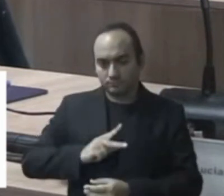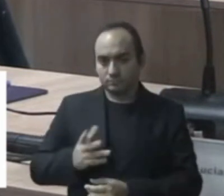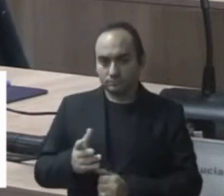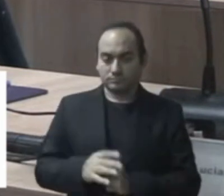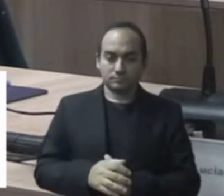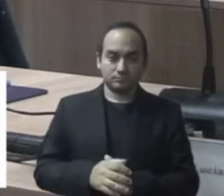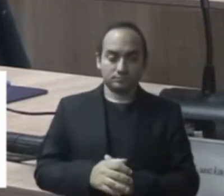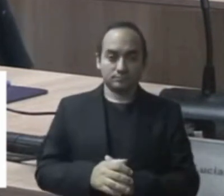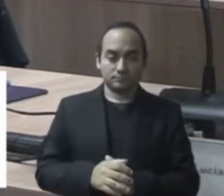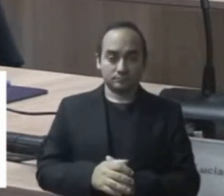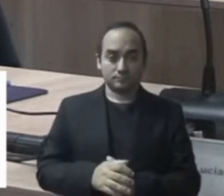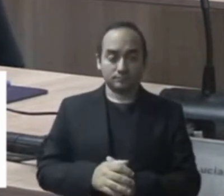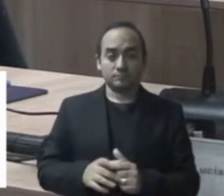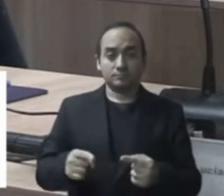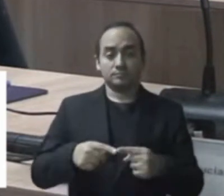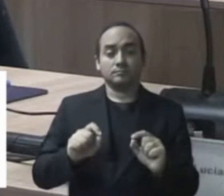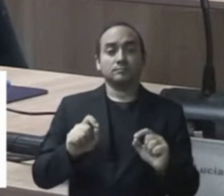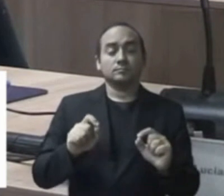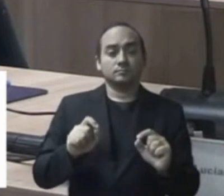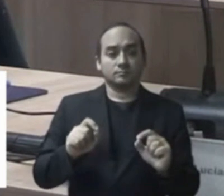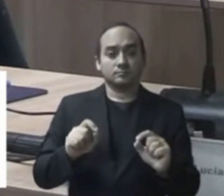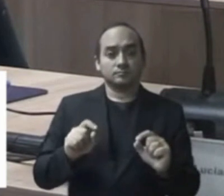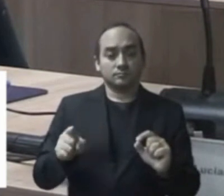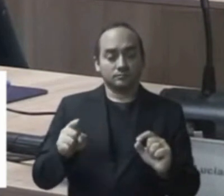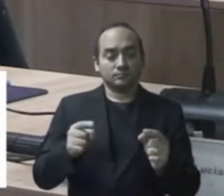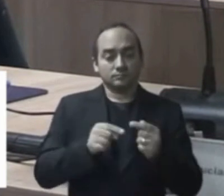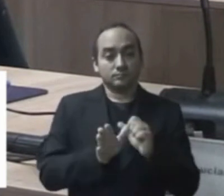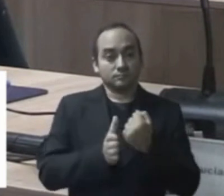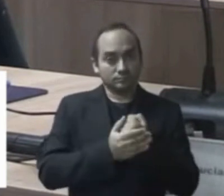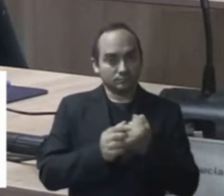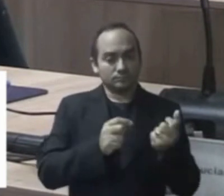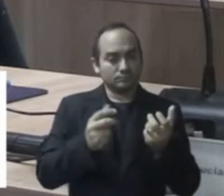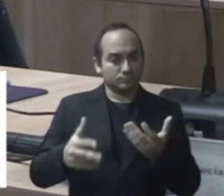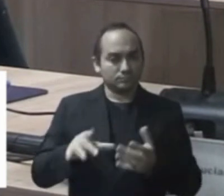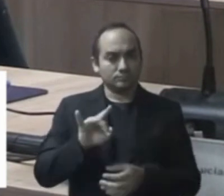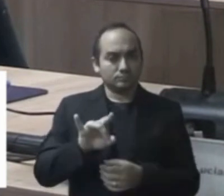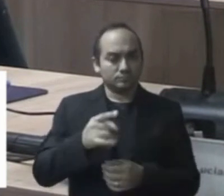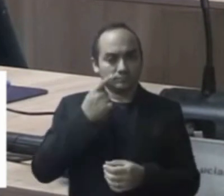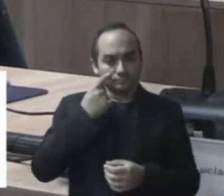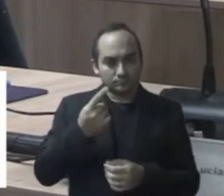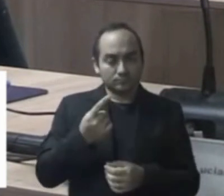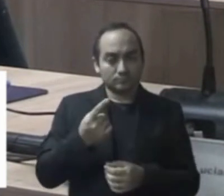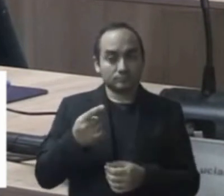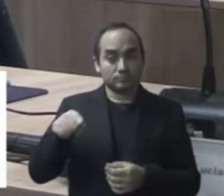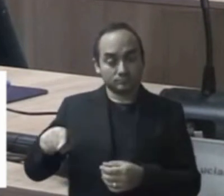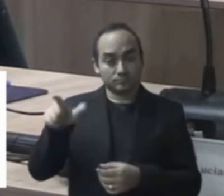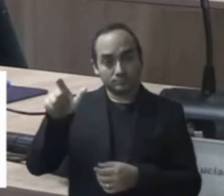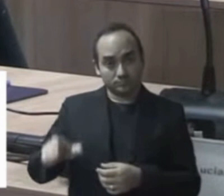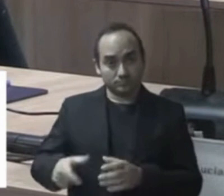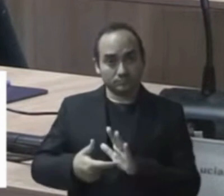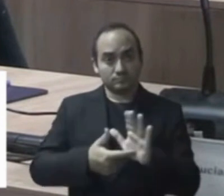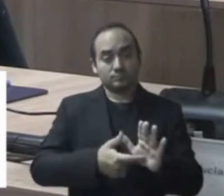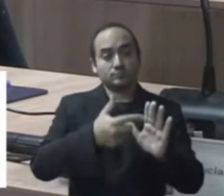Nesse ponto, no que trata acerca da omissão apontada, é apenas uma forma trazida pelo embargante para ter seu